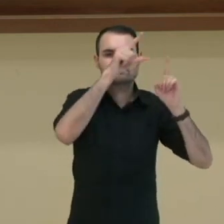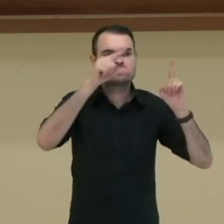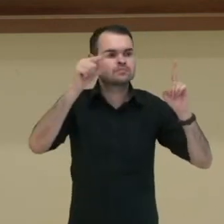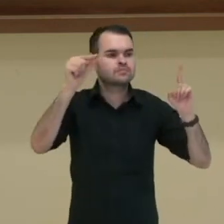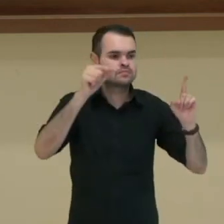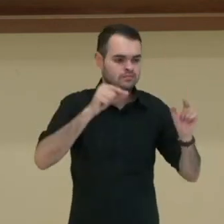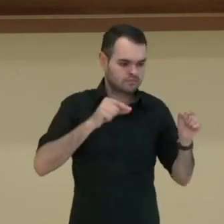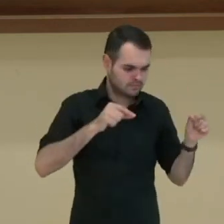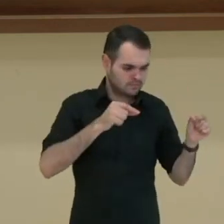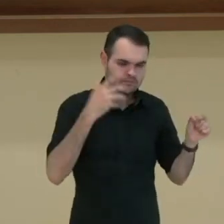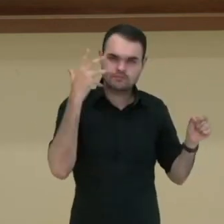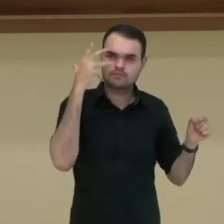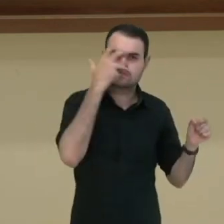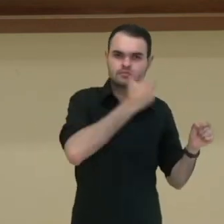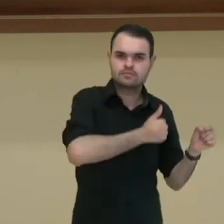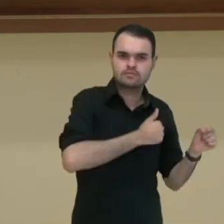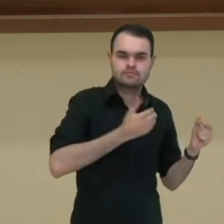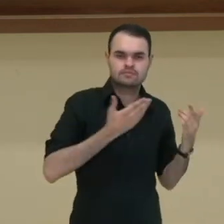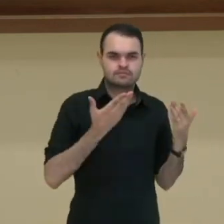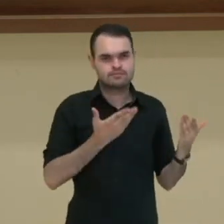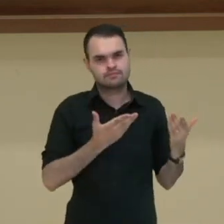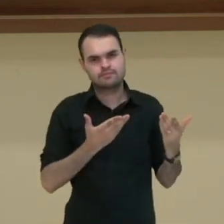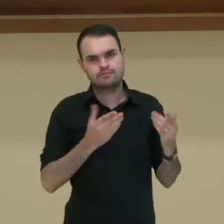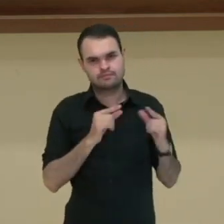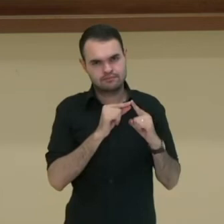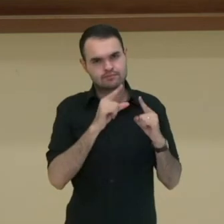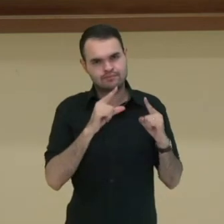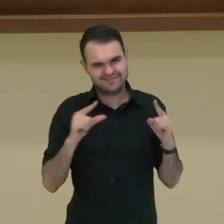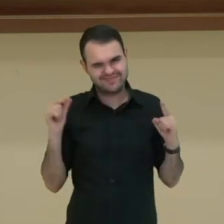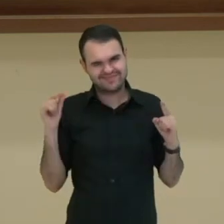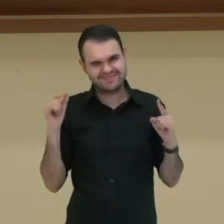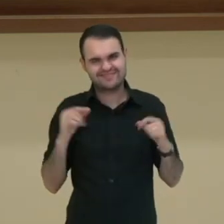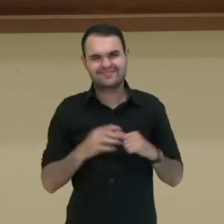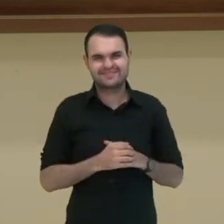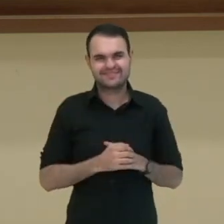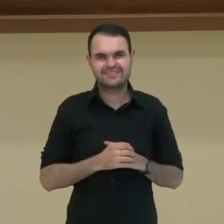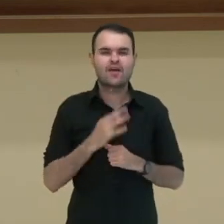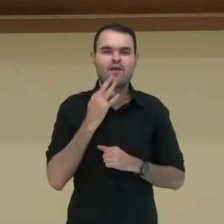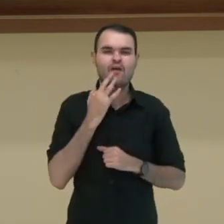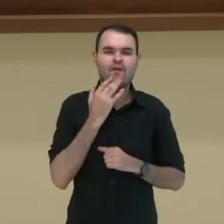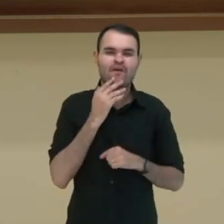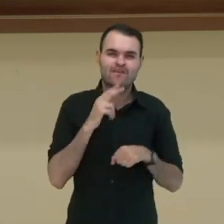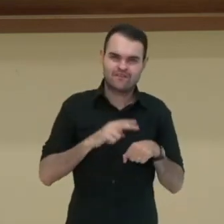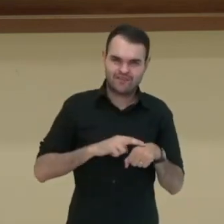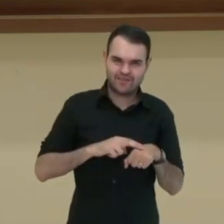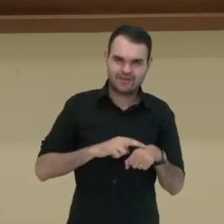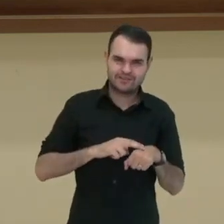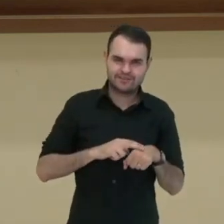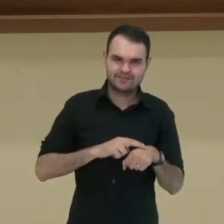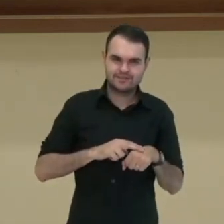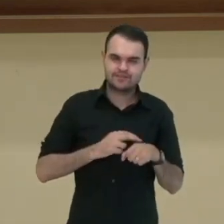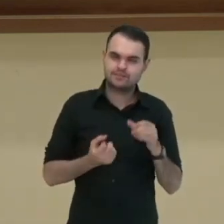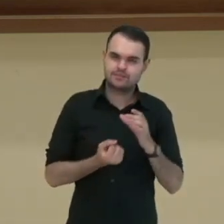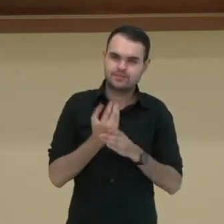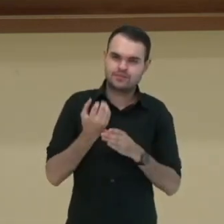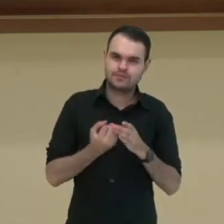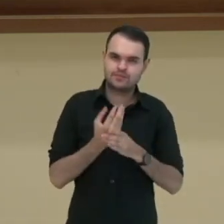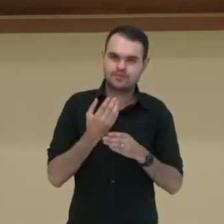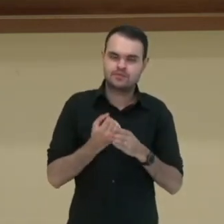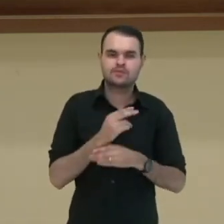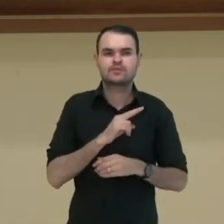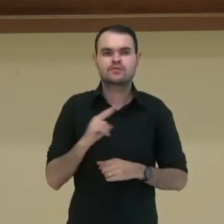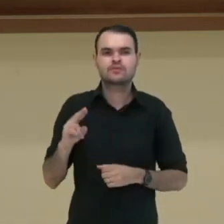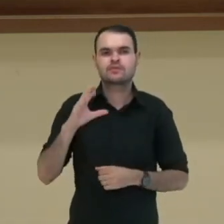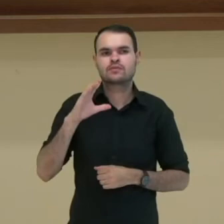cor maravilhosa que tem ali nas folhas, né, que é a cor verde que está ali presente, que é produzido pelo